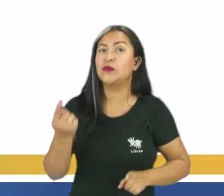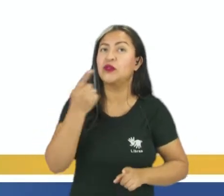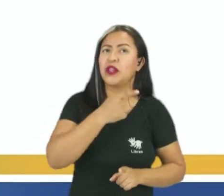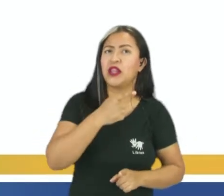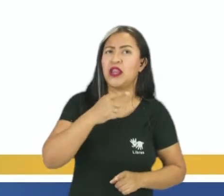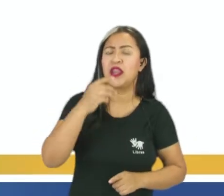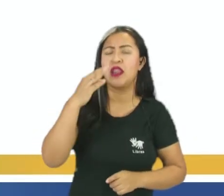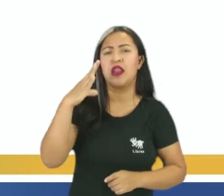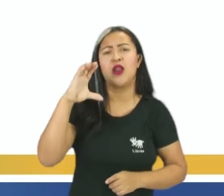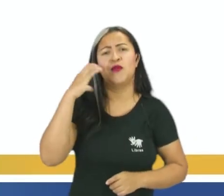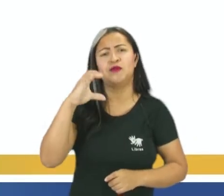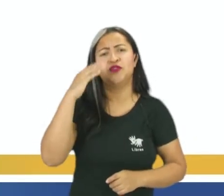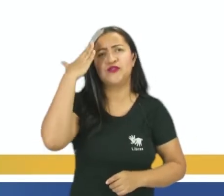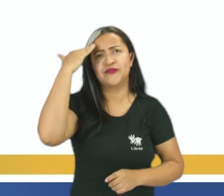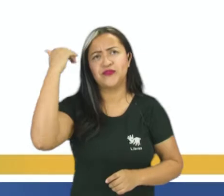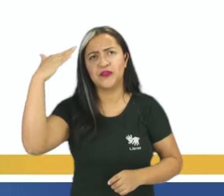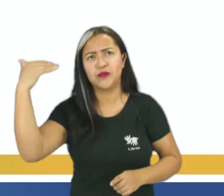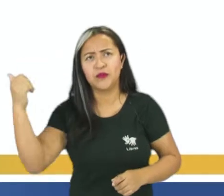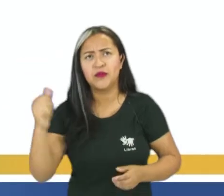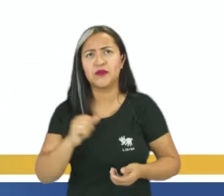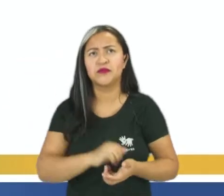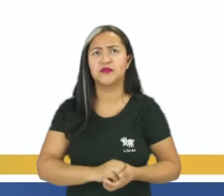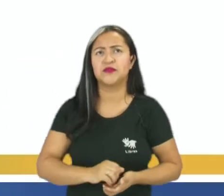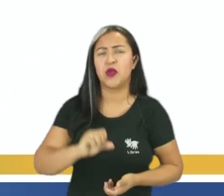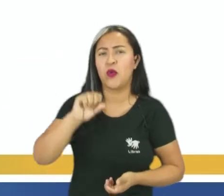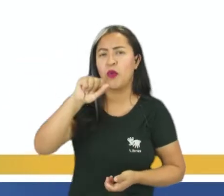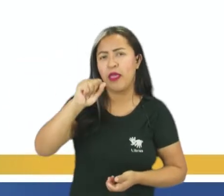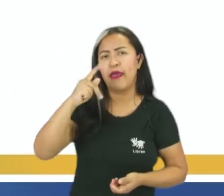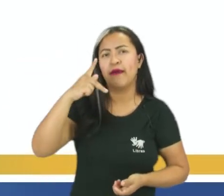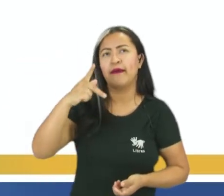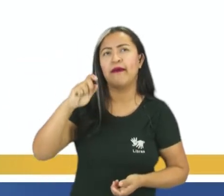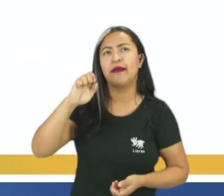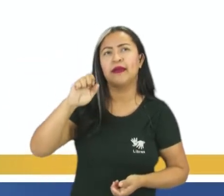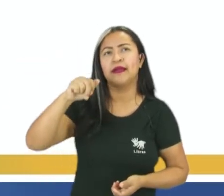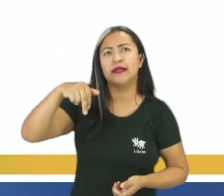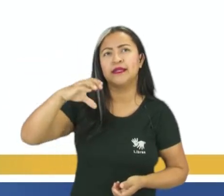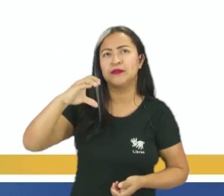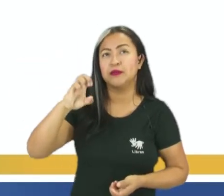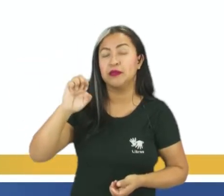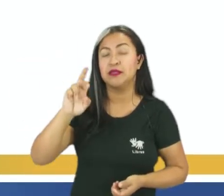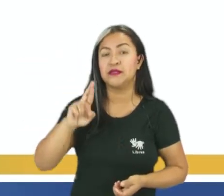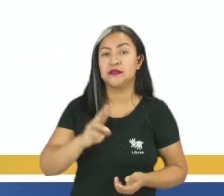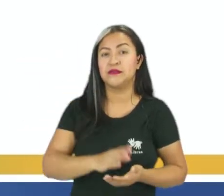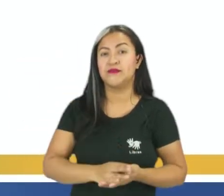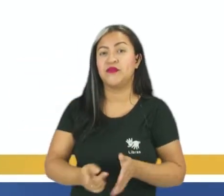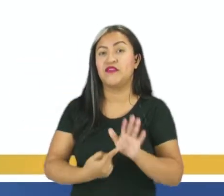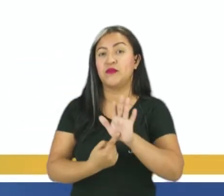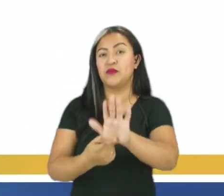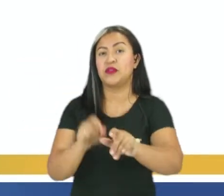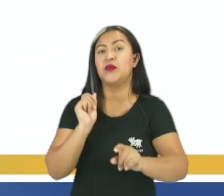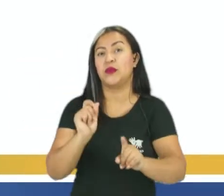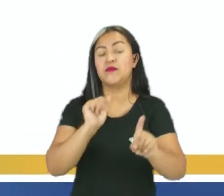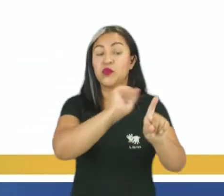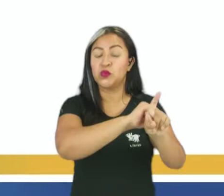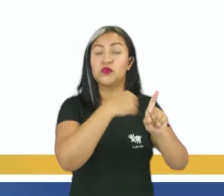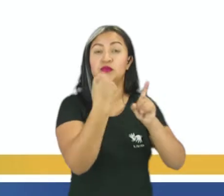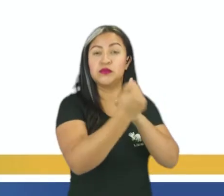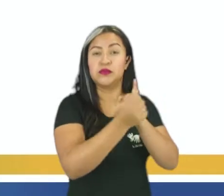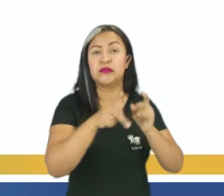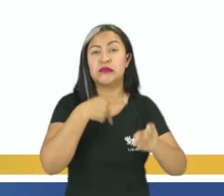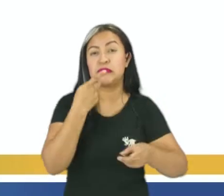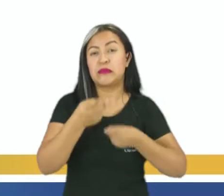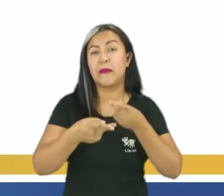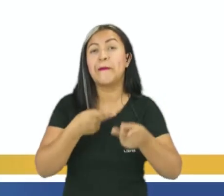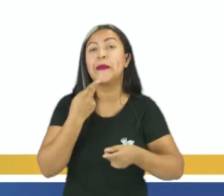famoso, conhecido como Herbert Spencer, ele vai trazer o social para falar, então,